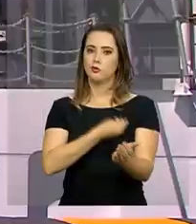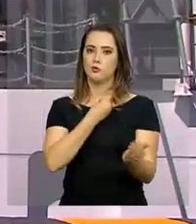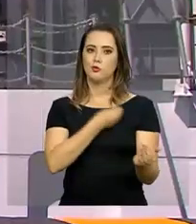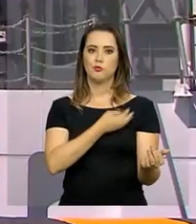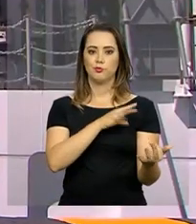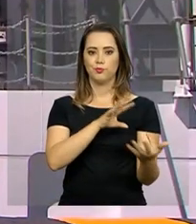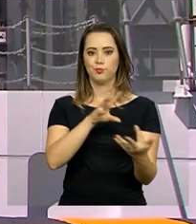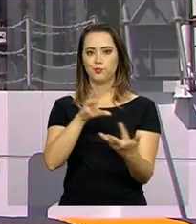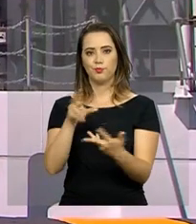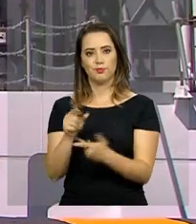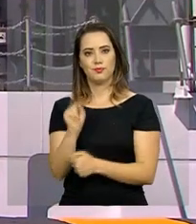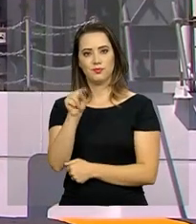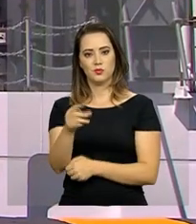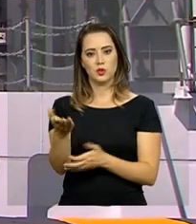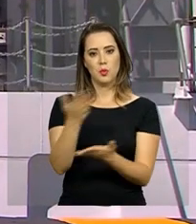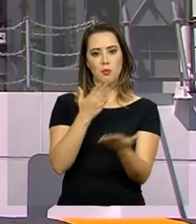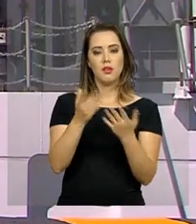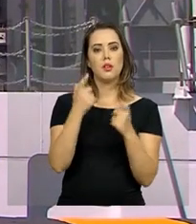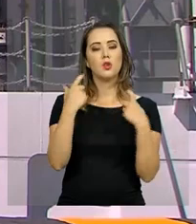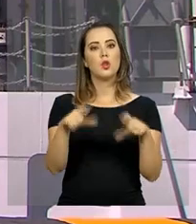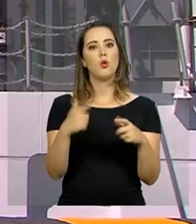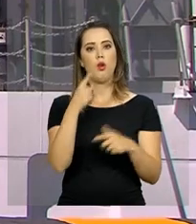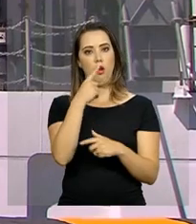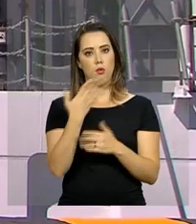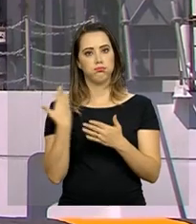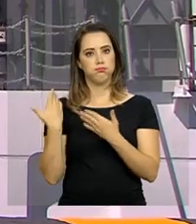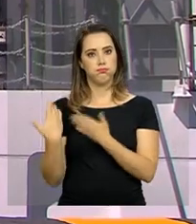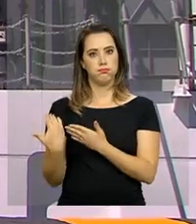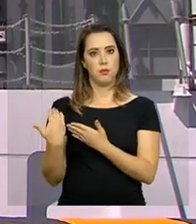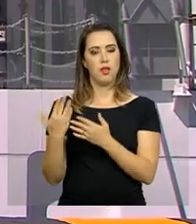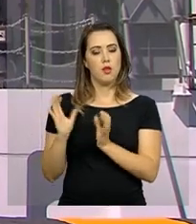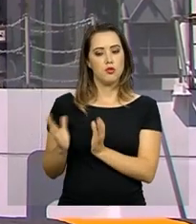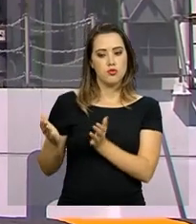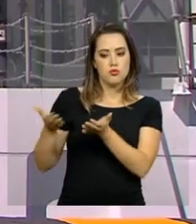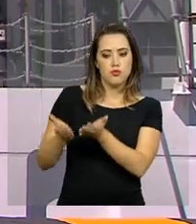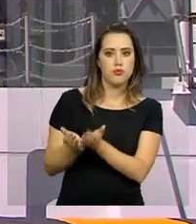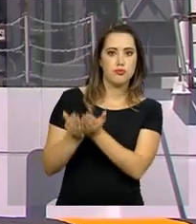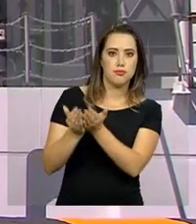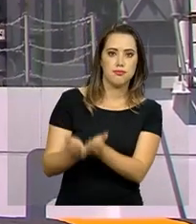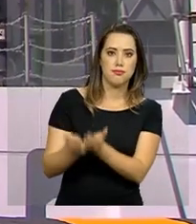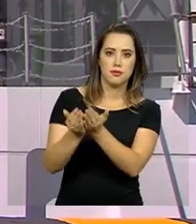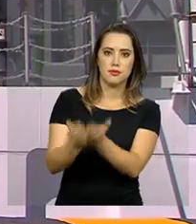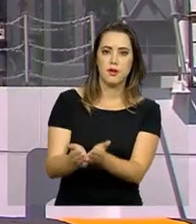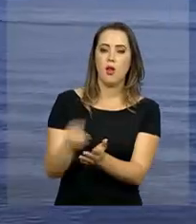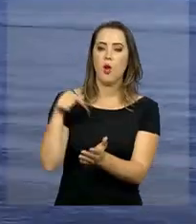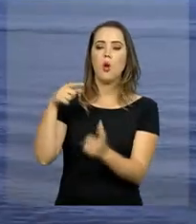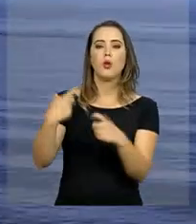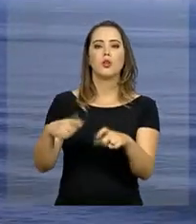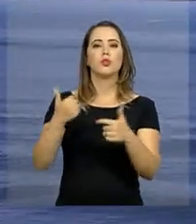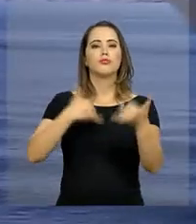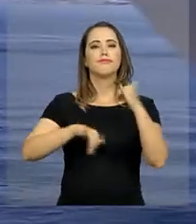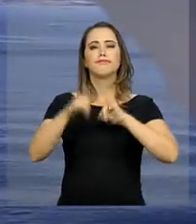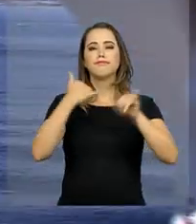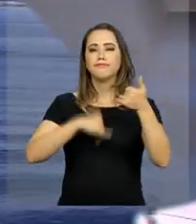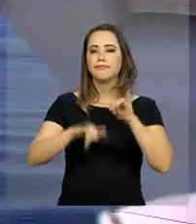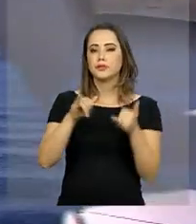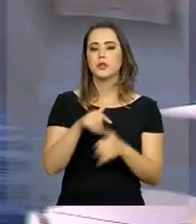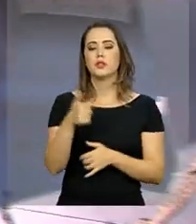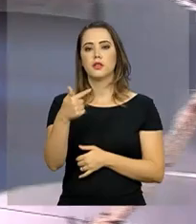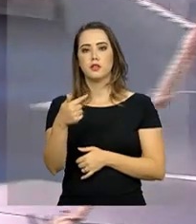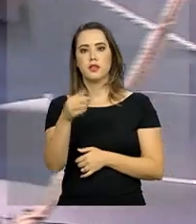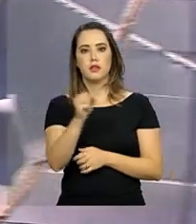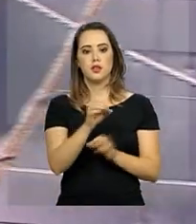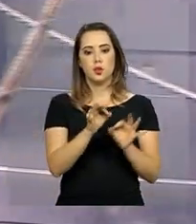continente. Uma relação que tem no navio Vital de Oliveira um dos principais instrumentos de investigação. São 78